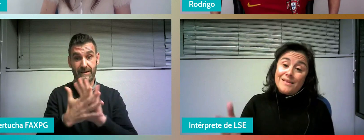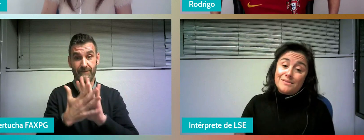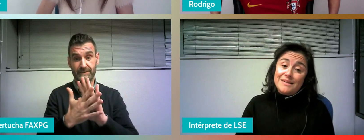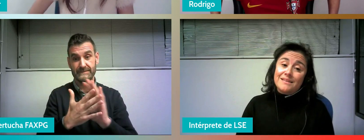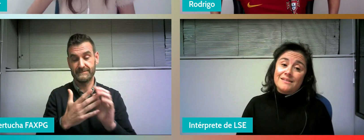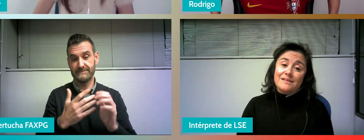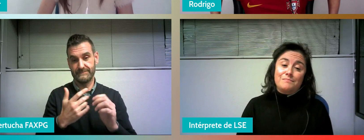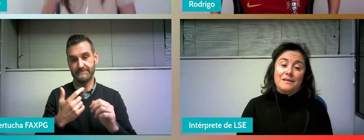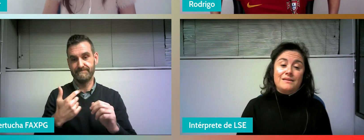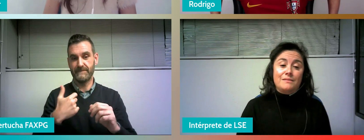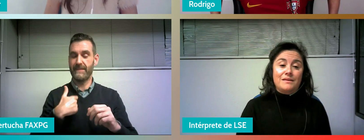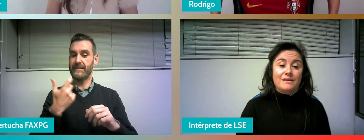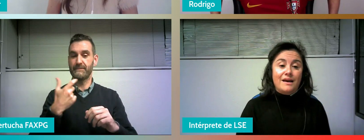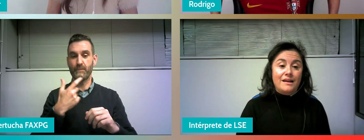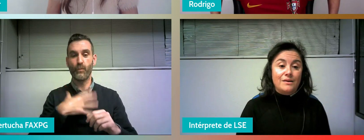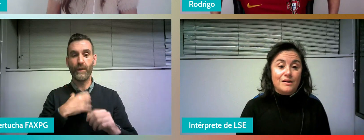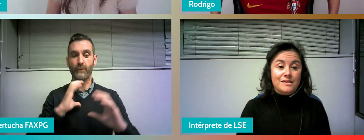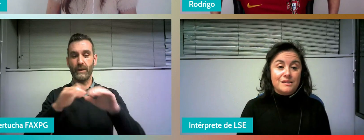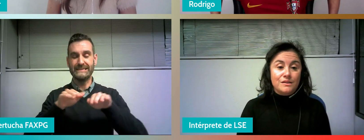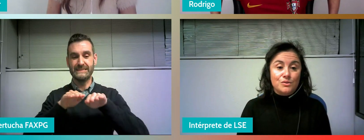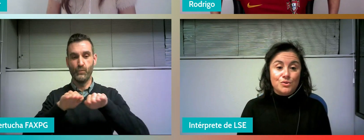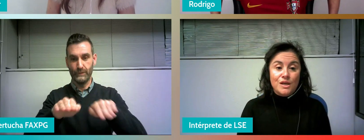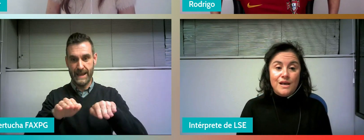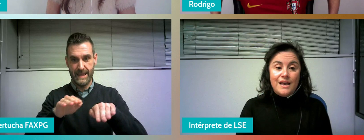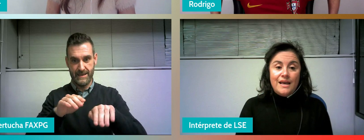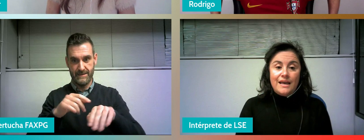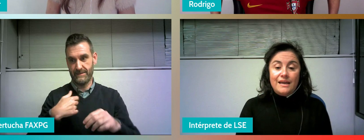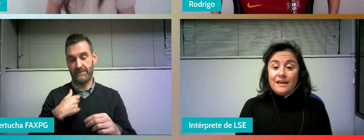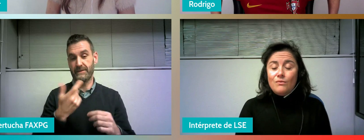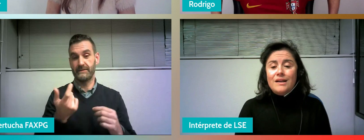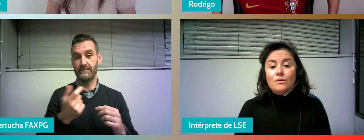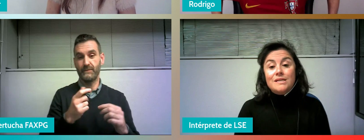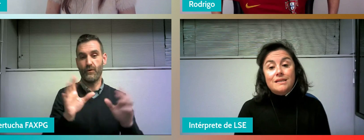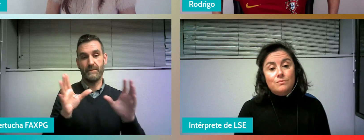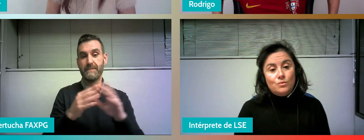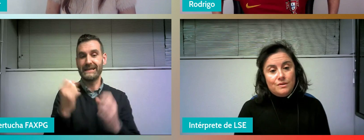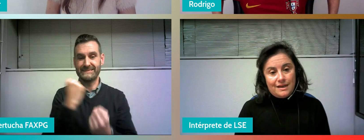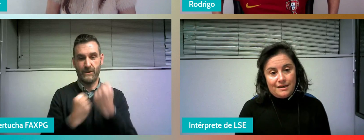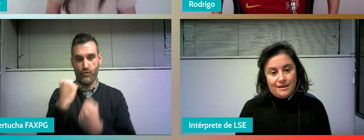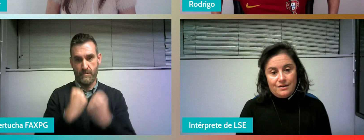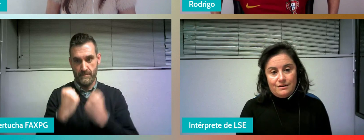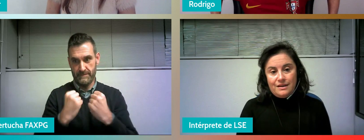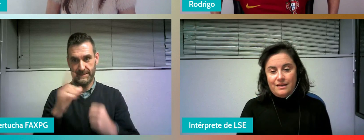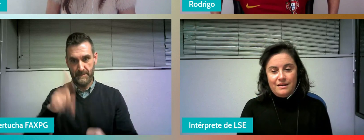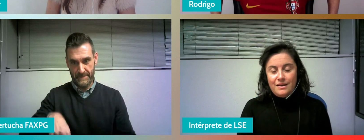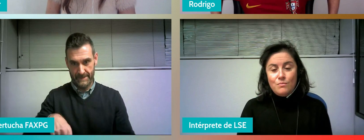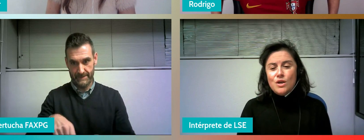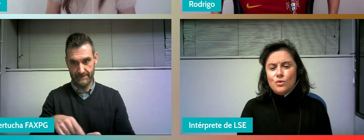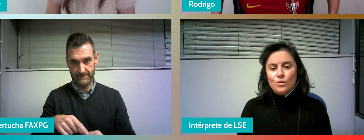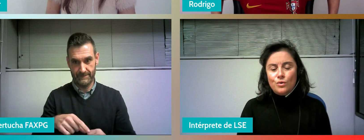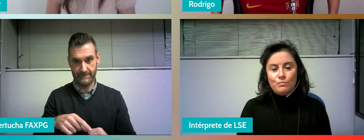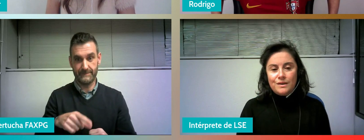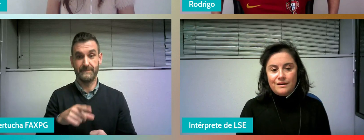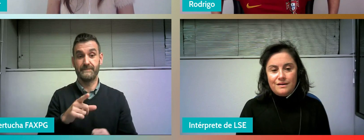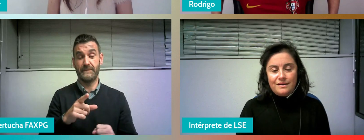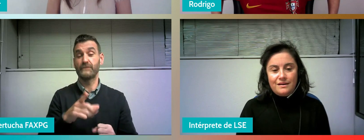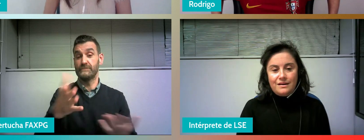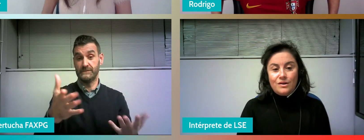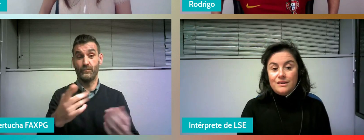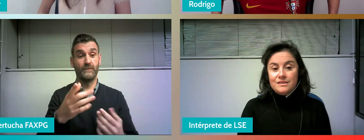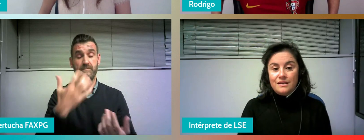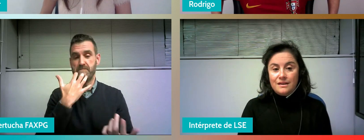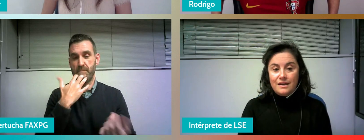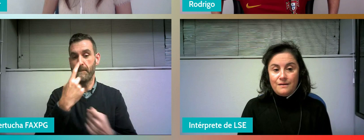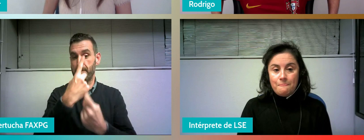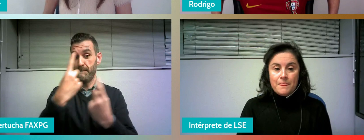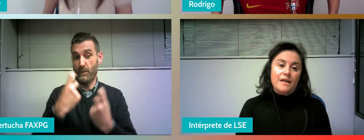Xa. Unha das ventaxas precisamente da lingua de signos é que é unha lingua simultánea, é moi económica a hora